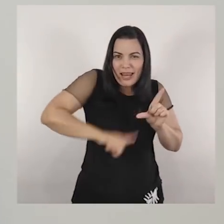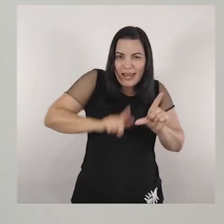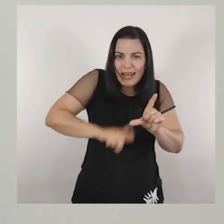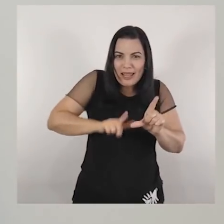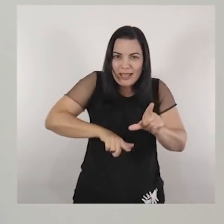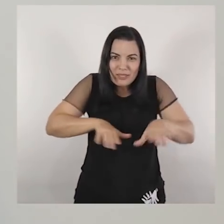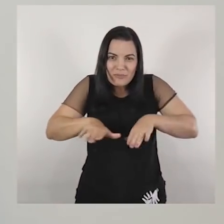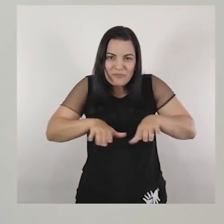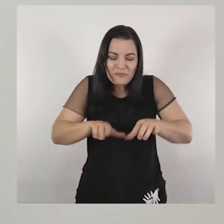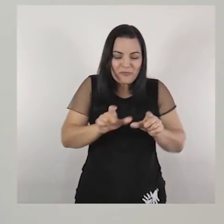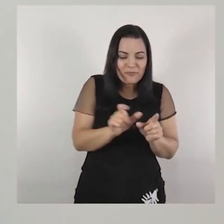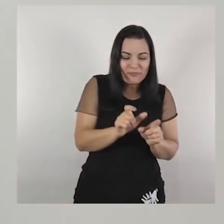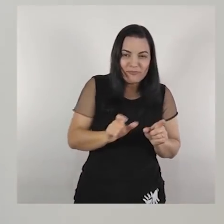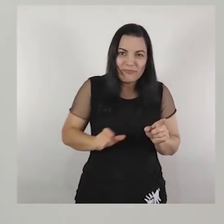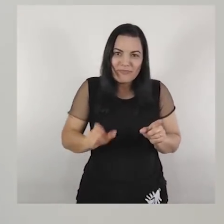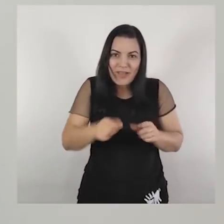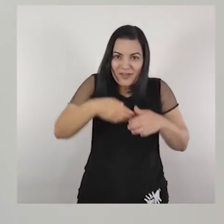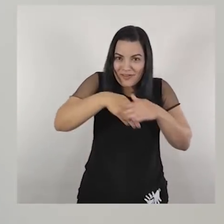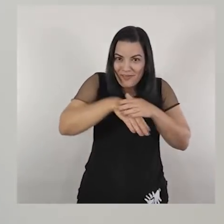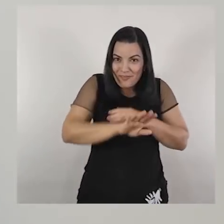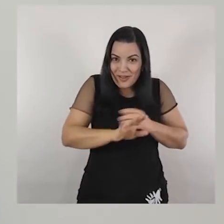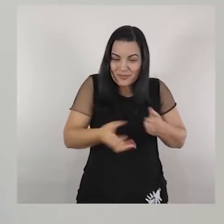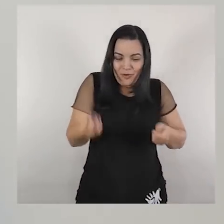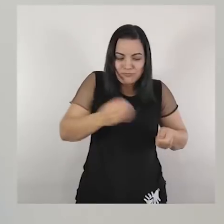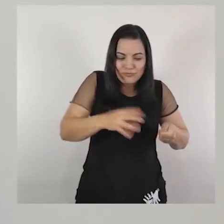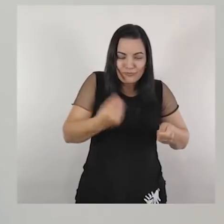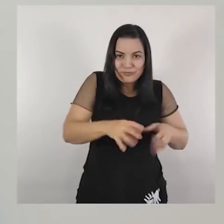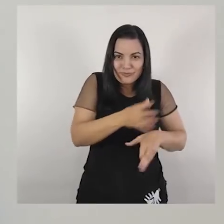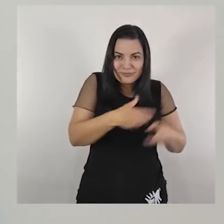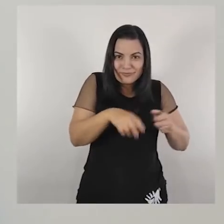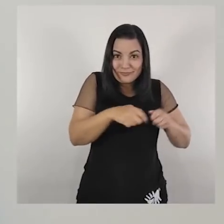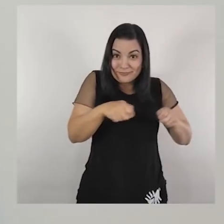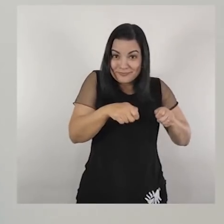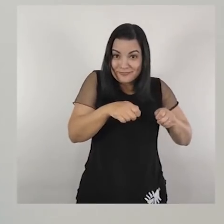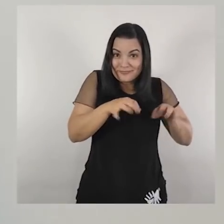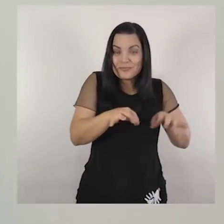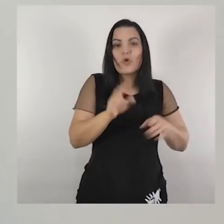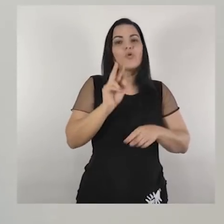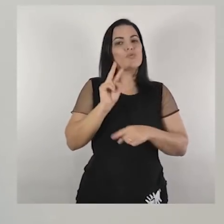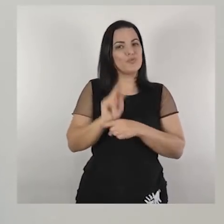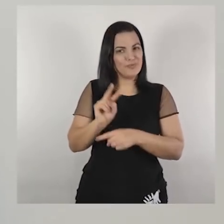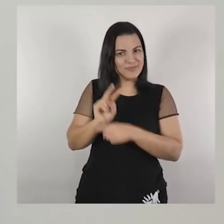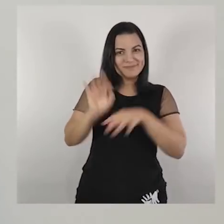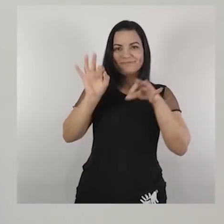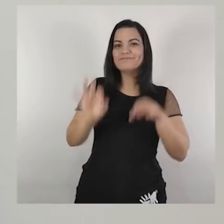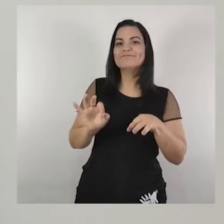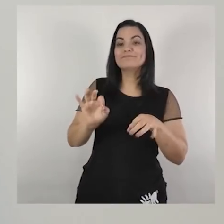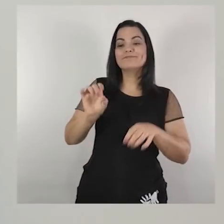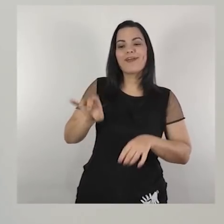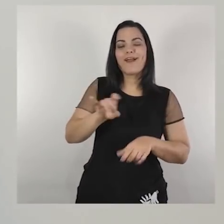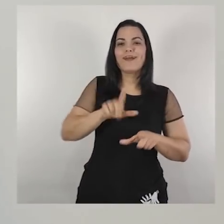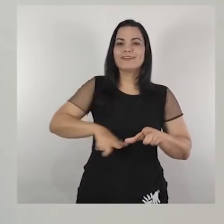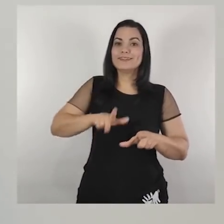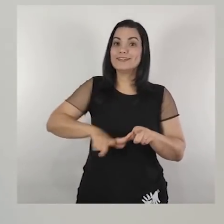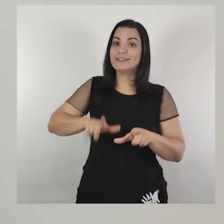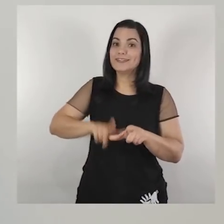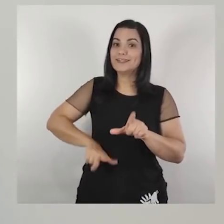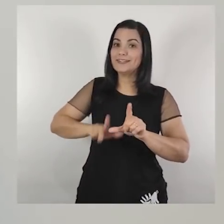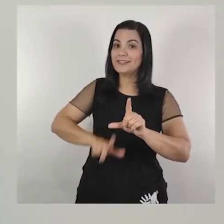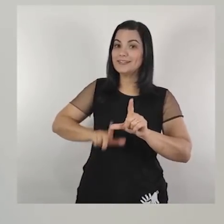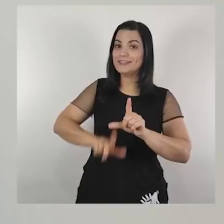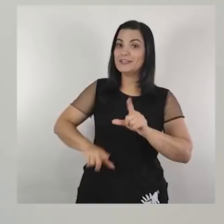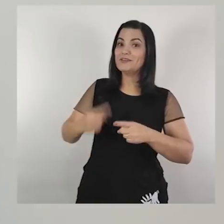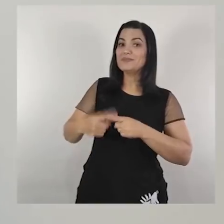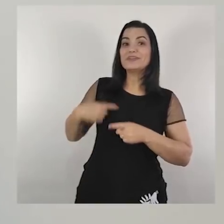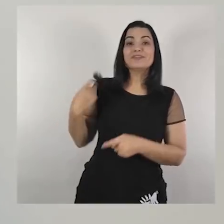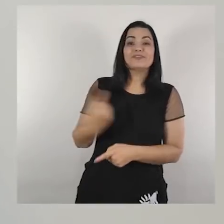direitinho? Guardaram com muito carinho? Isso, tomem bastante cuidado com as letrinhas, porque nós vamos